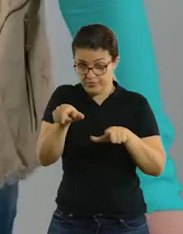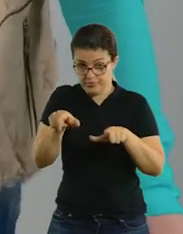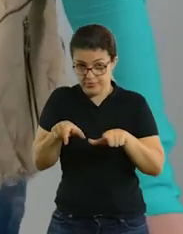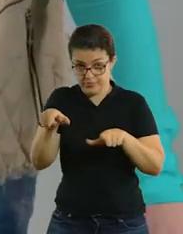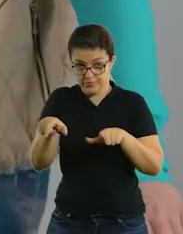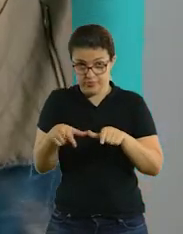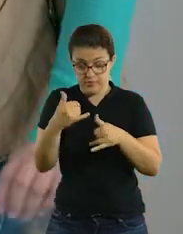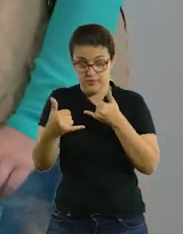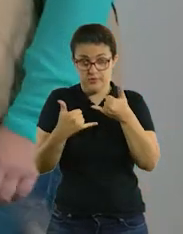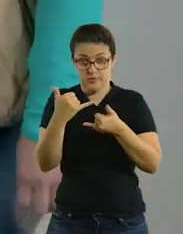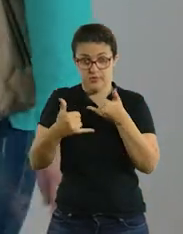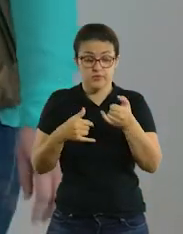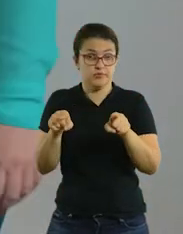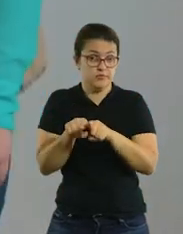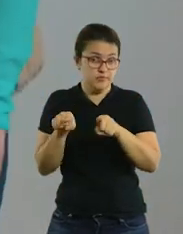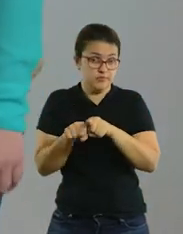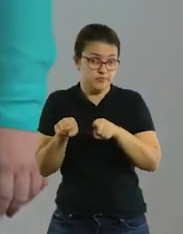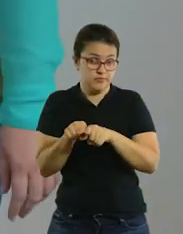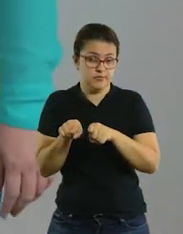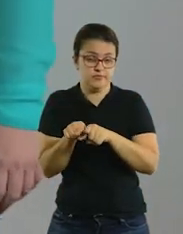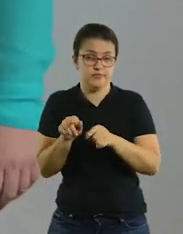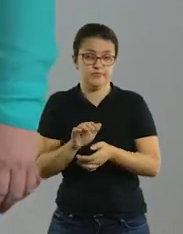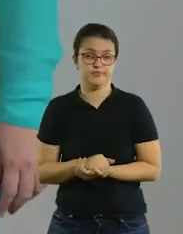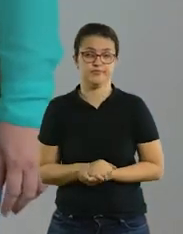do jogo.